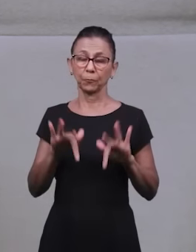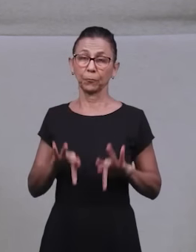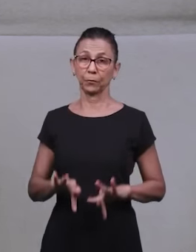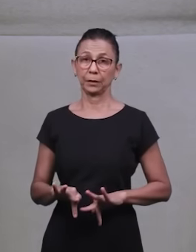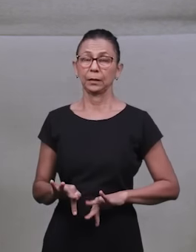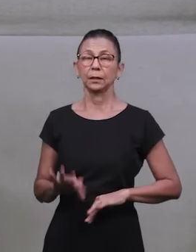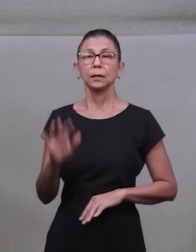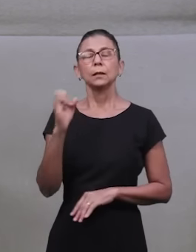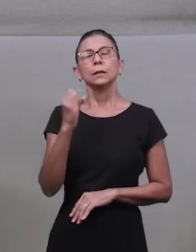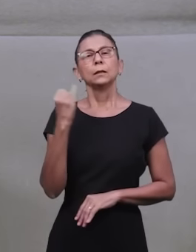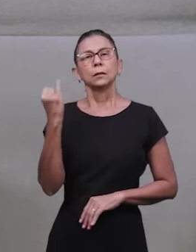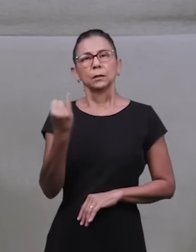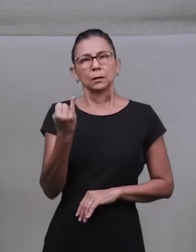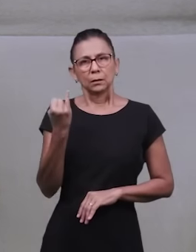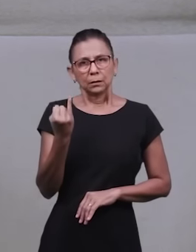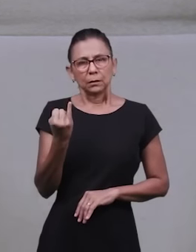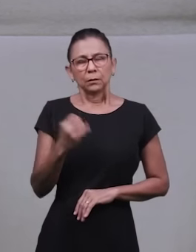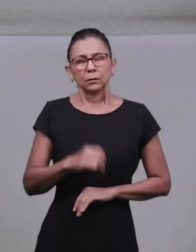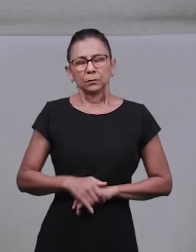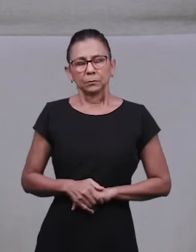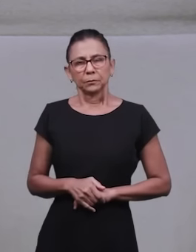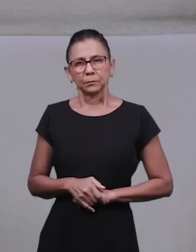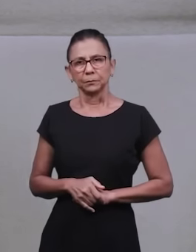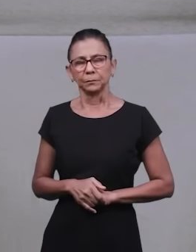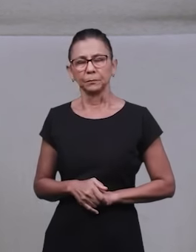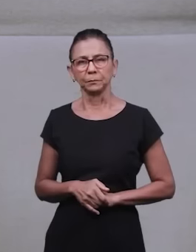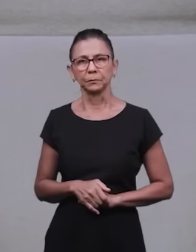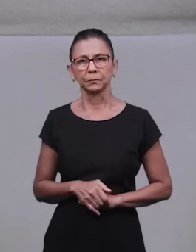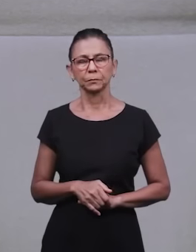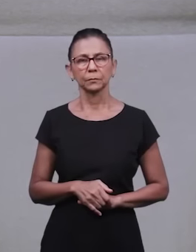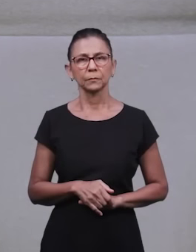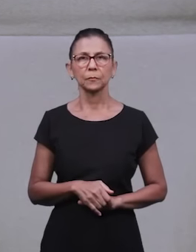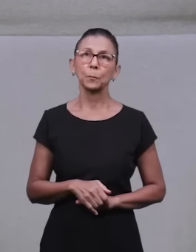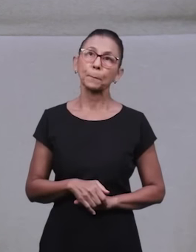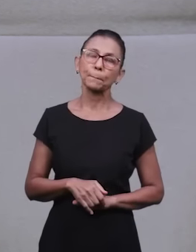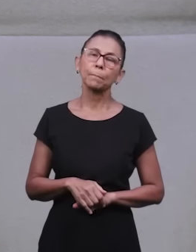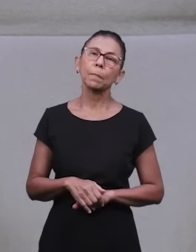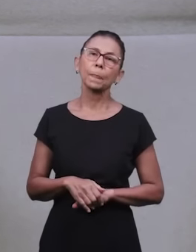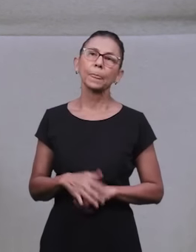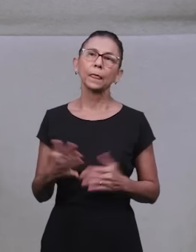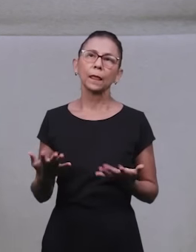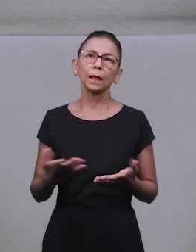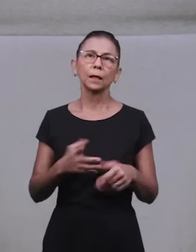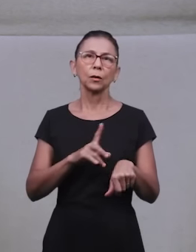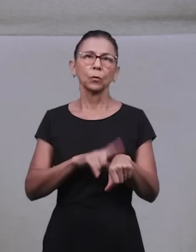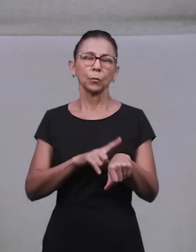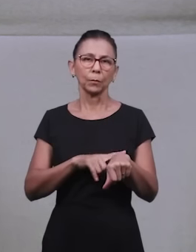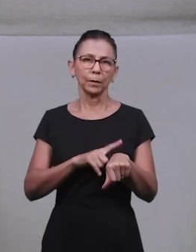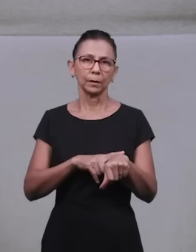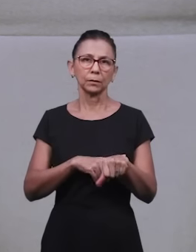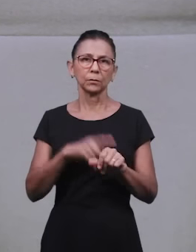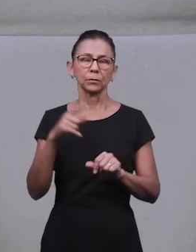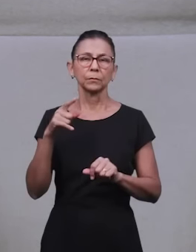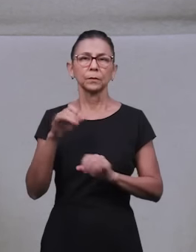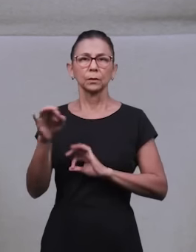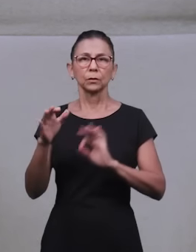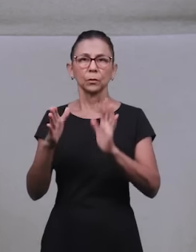importante aqueles que estão assistindo ver o seguinte: há um momento em que o projeto de Deus, que se